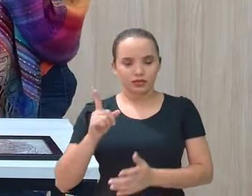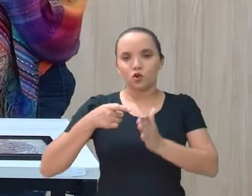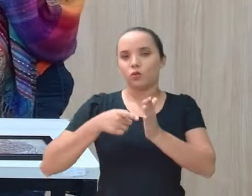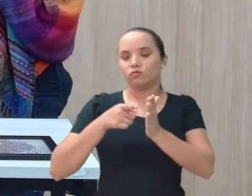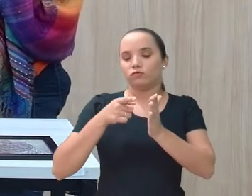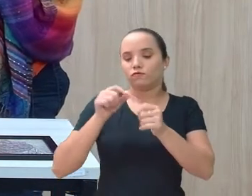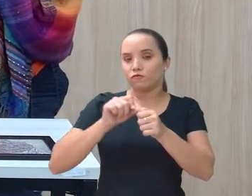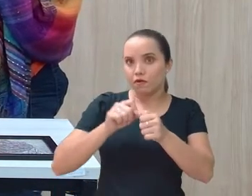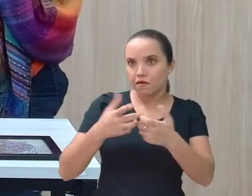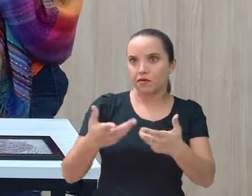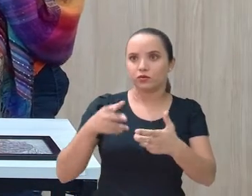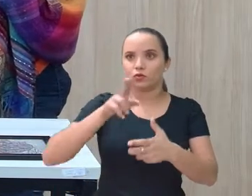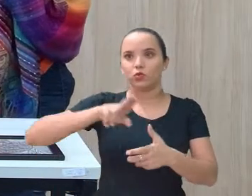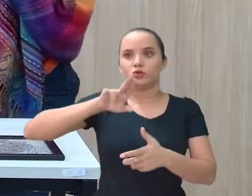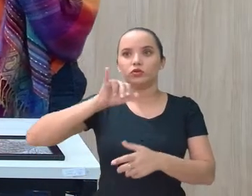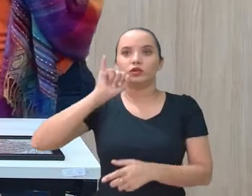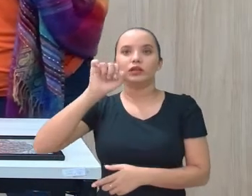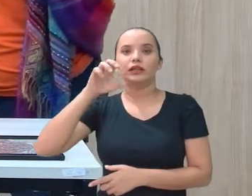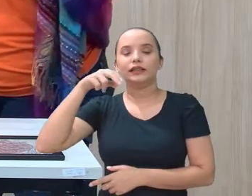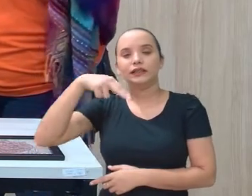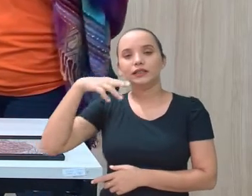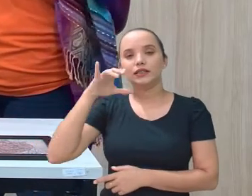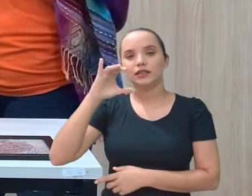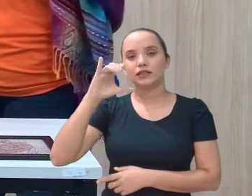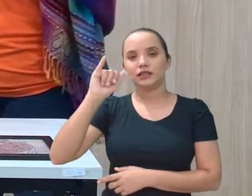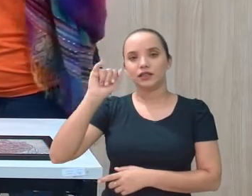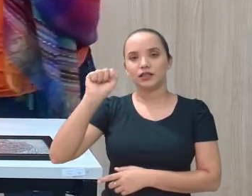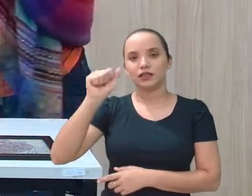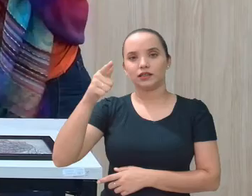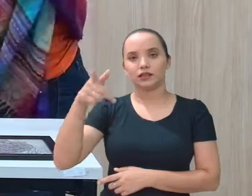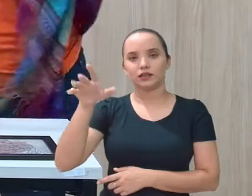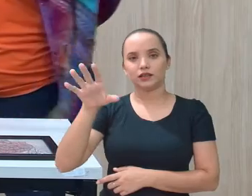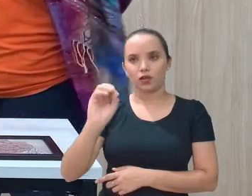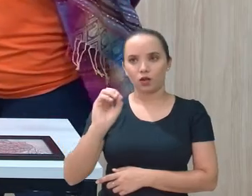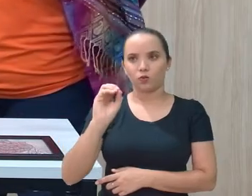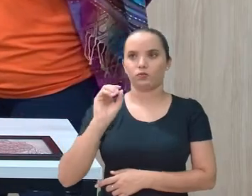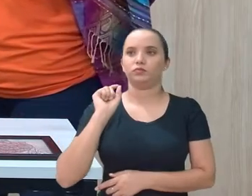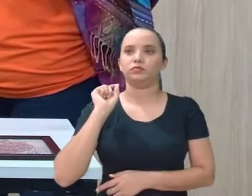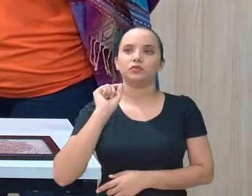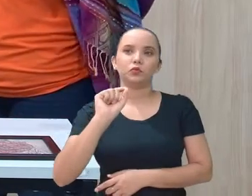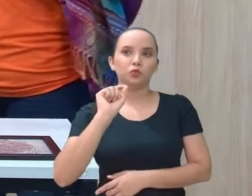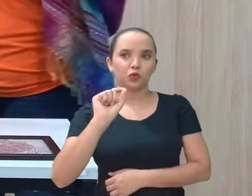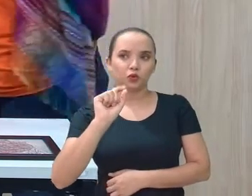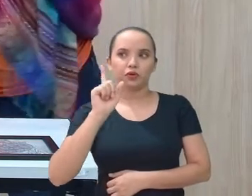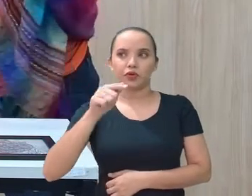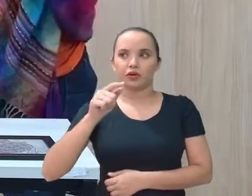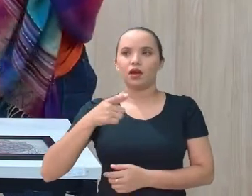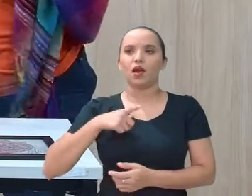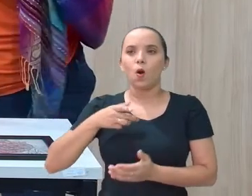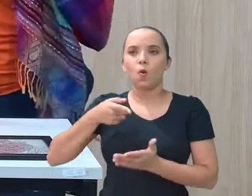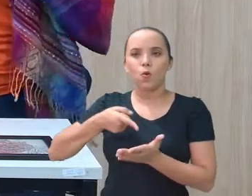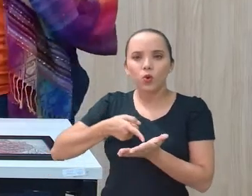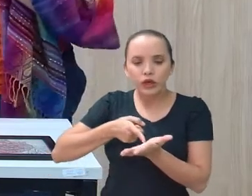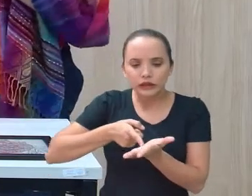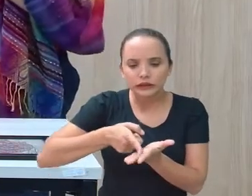gravadas com incisão, tá? Existe uma incisão, existe um risco,